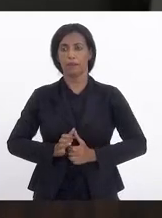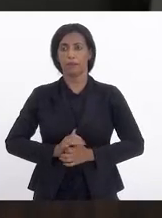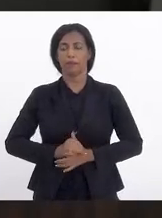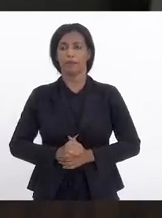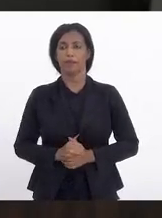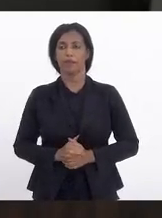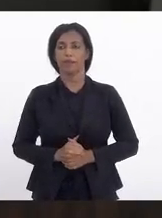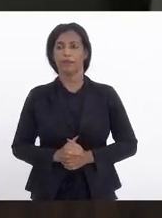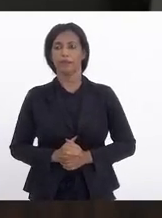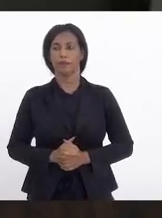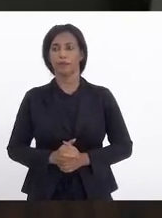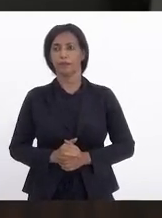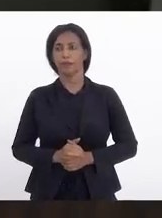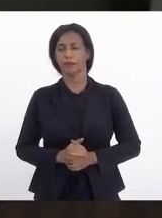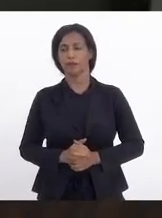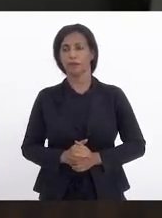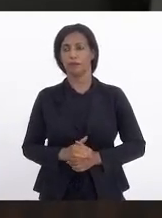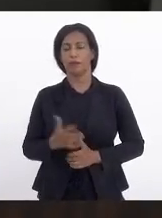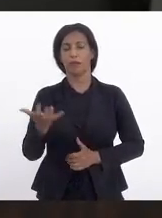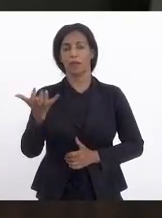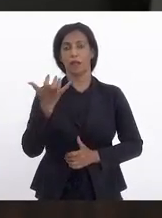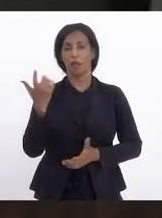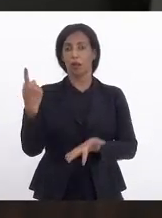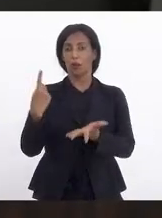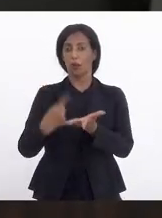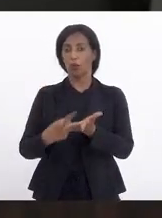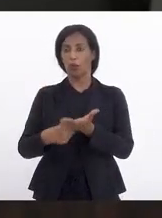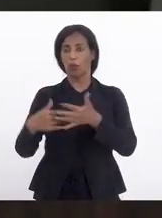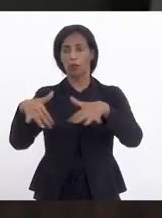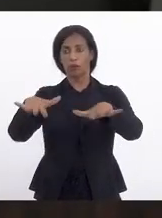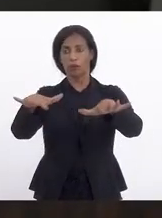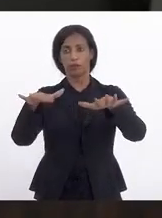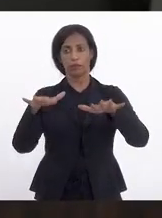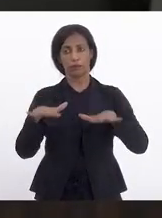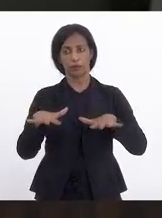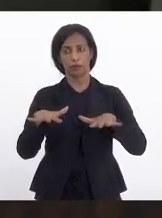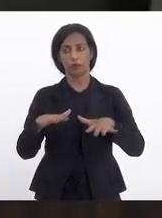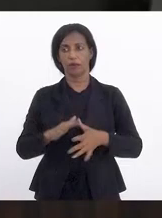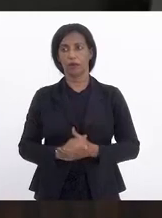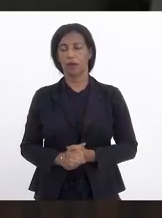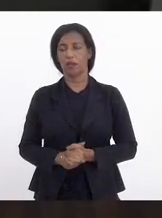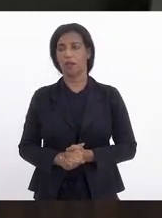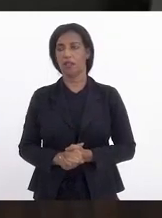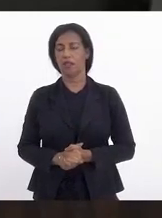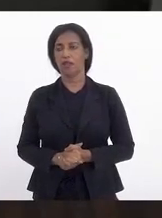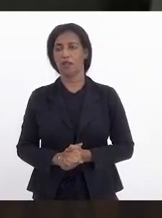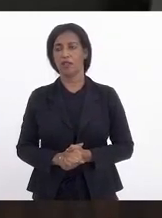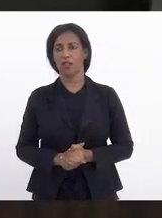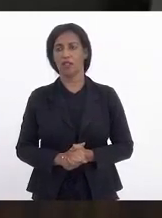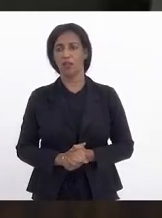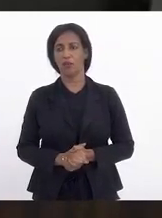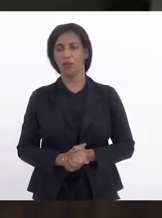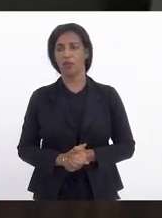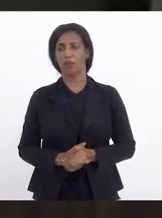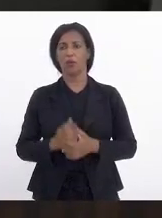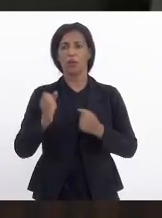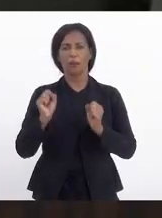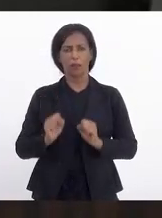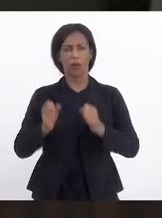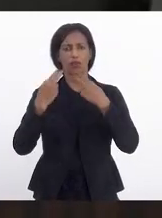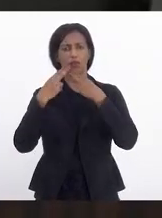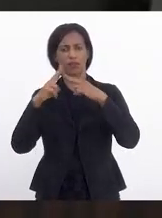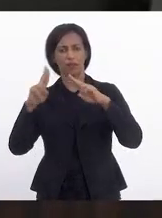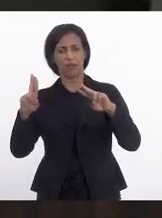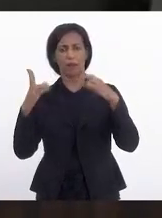Alberto quero um compromisso do Plenário Ah tá e pode variar pode